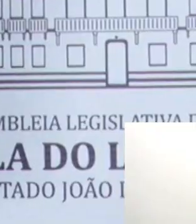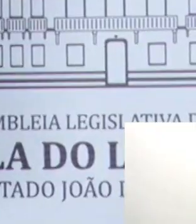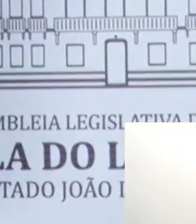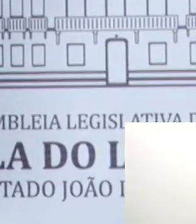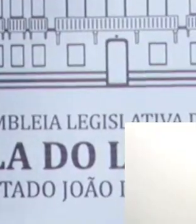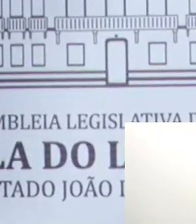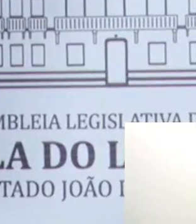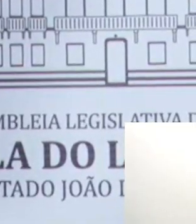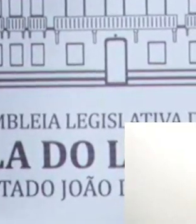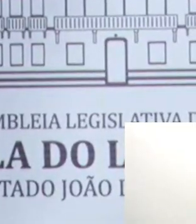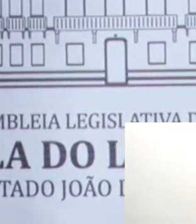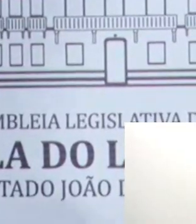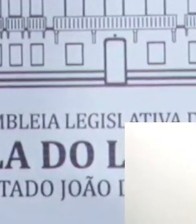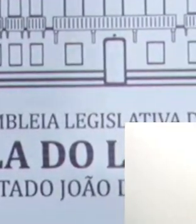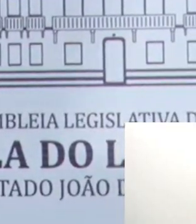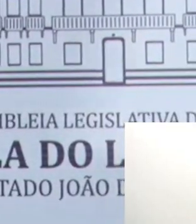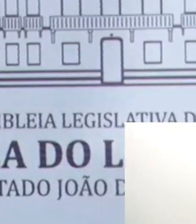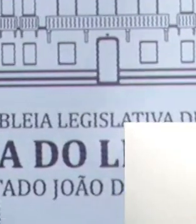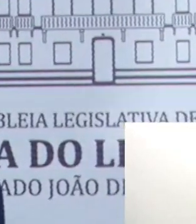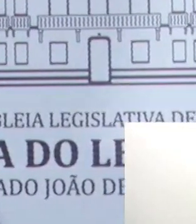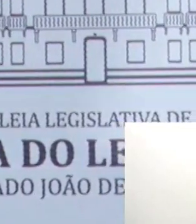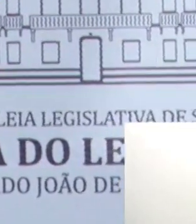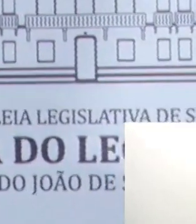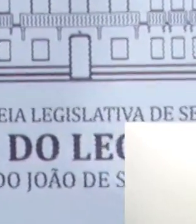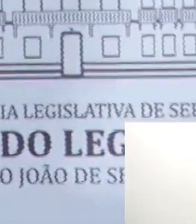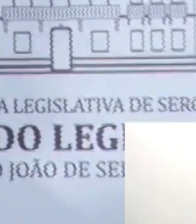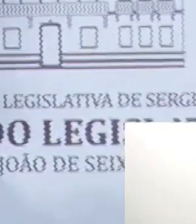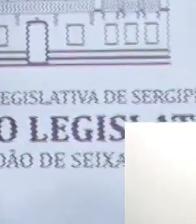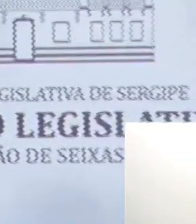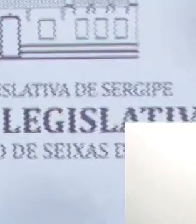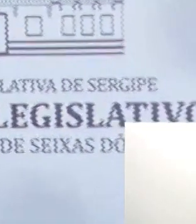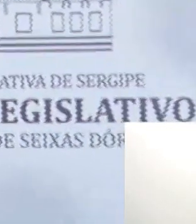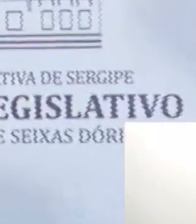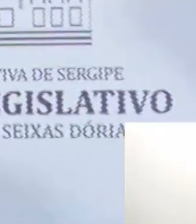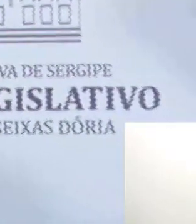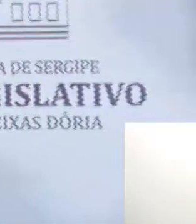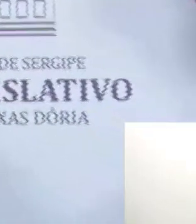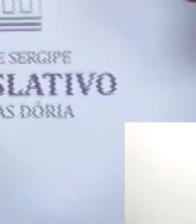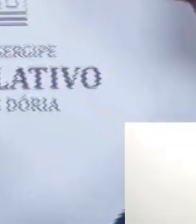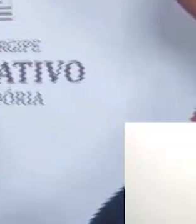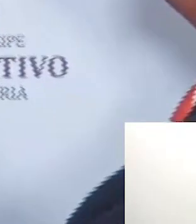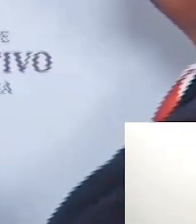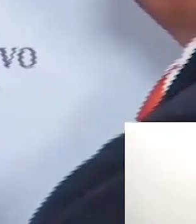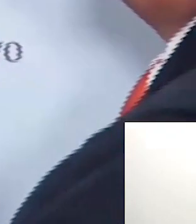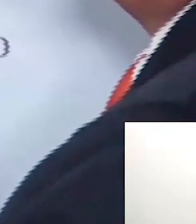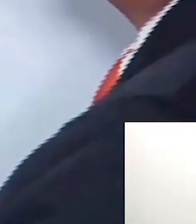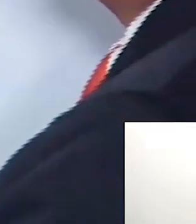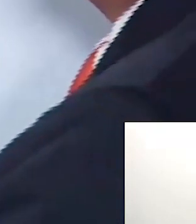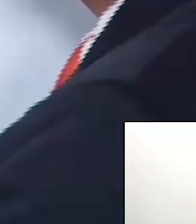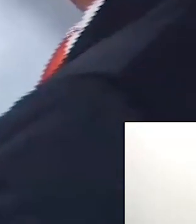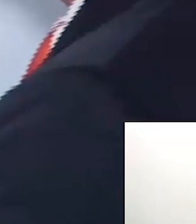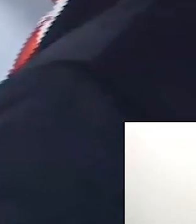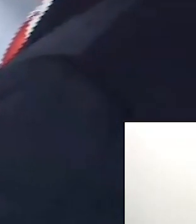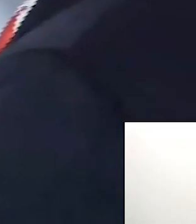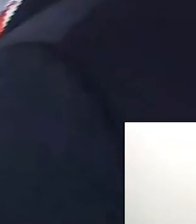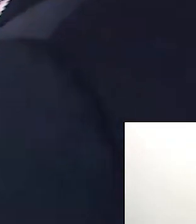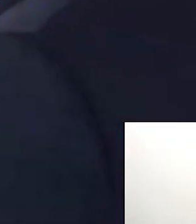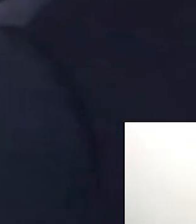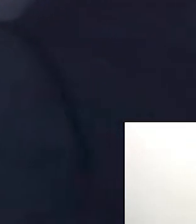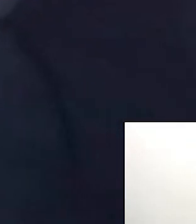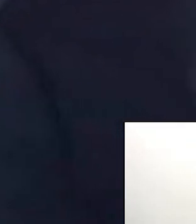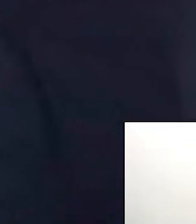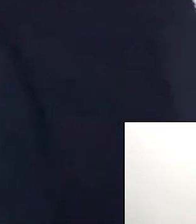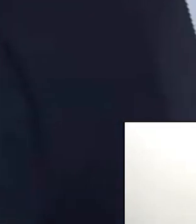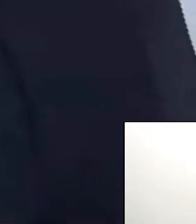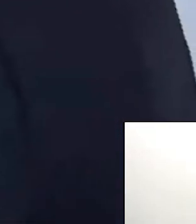sua eleição em 23, ela não desrespeitou nenhuma jurisprudência firmada do Supremo Tribunal Federal. Porque esse